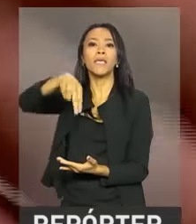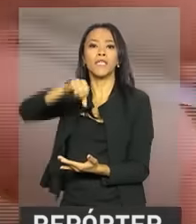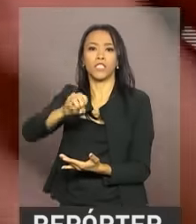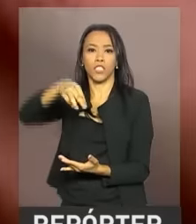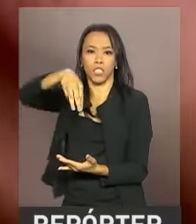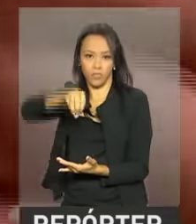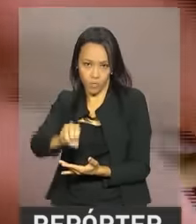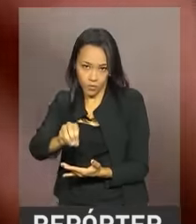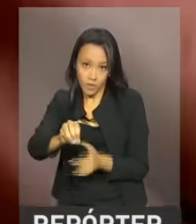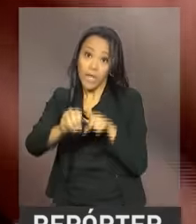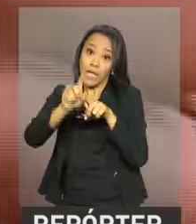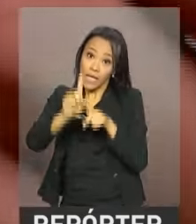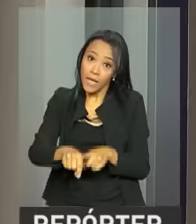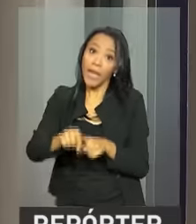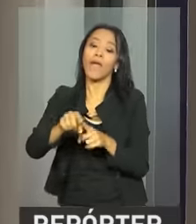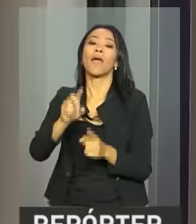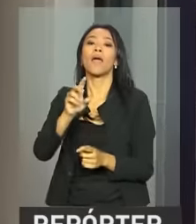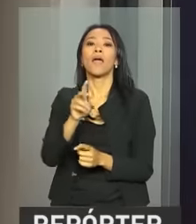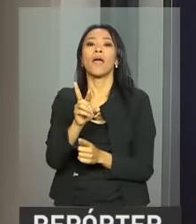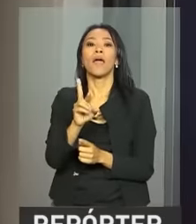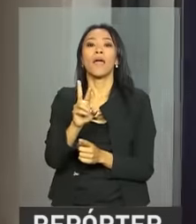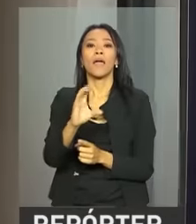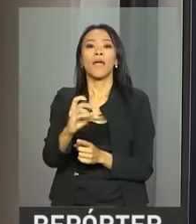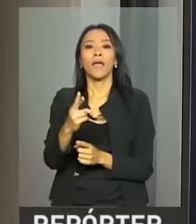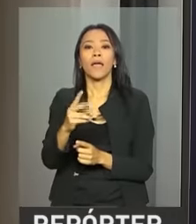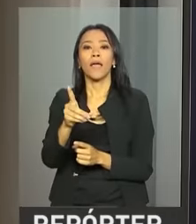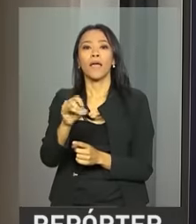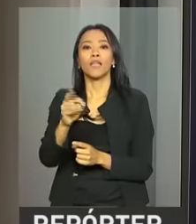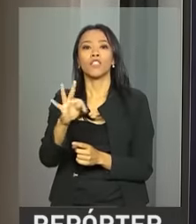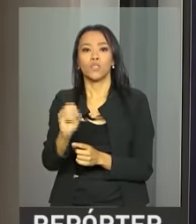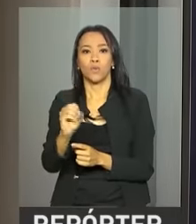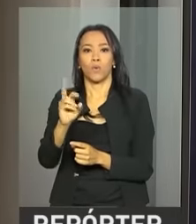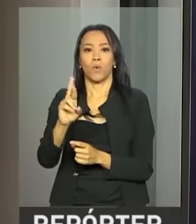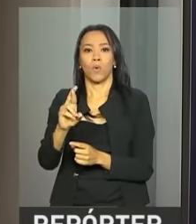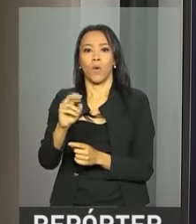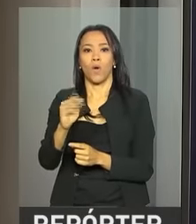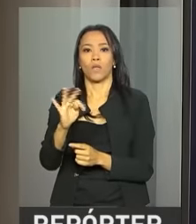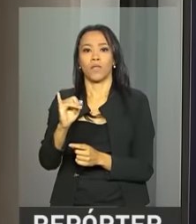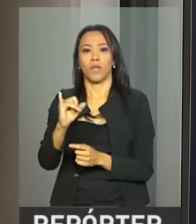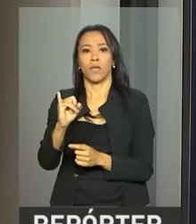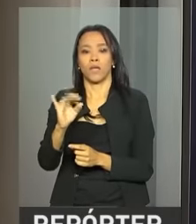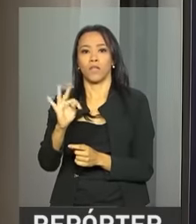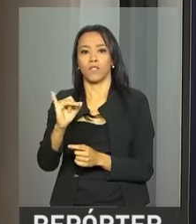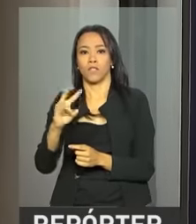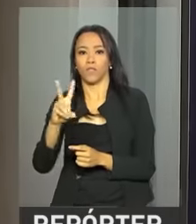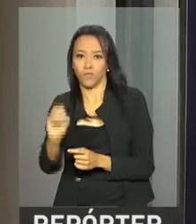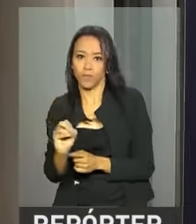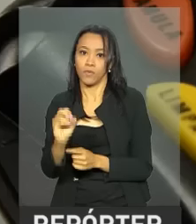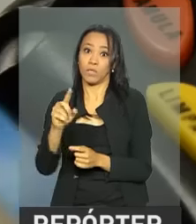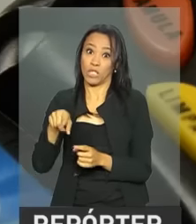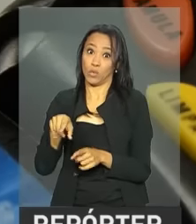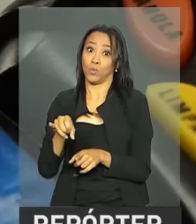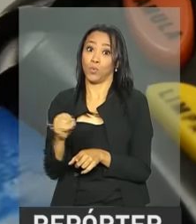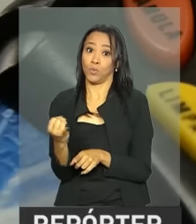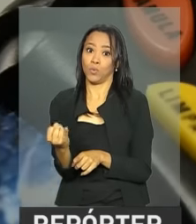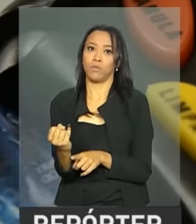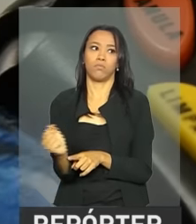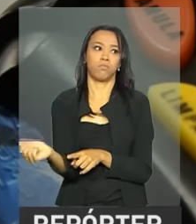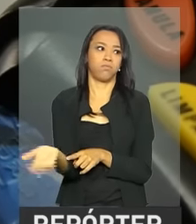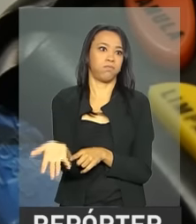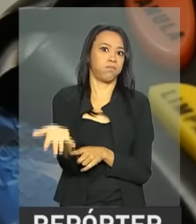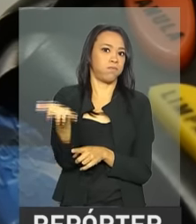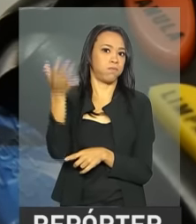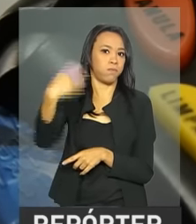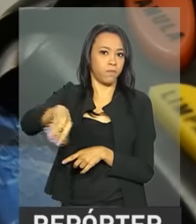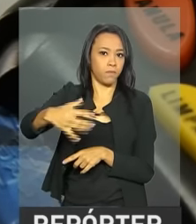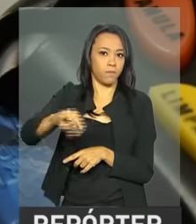crédito rotativo que que corrige o saldo devedor com juros altos com a resolução o